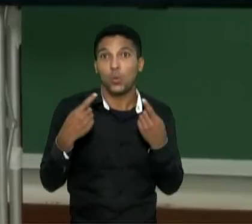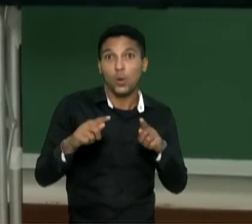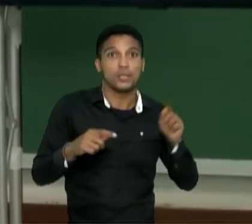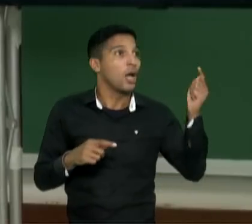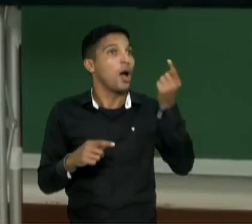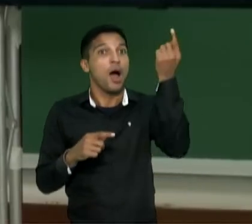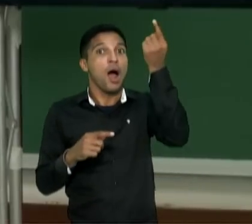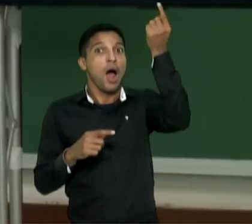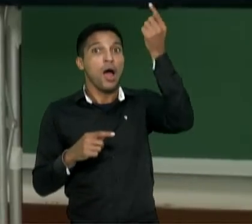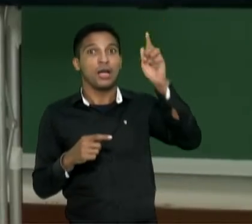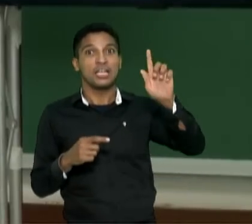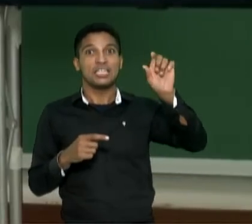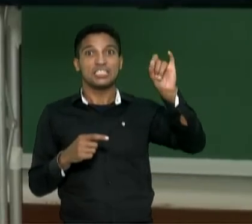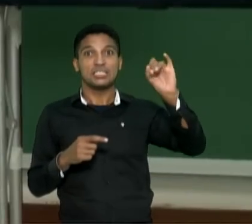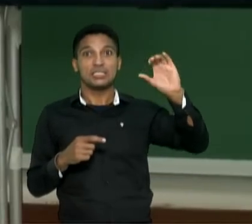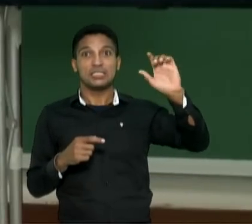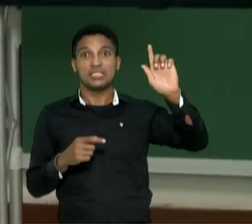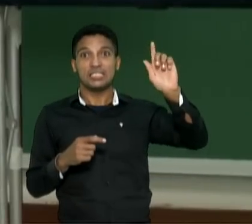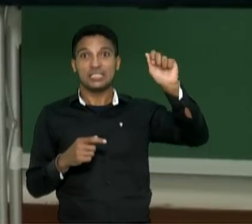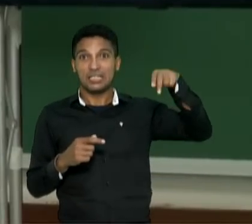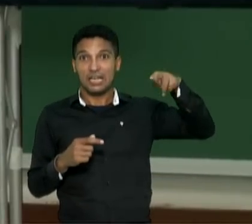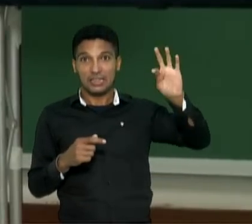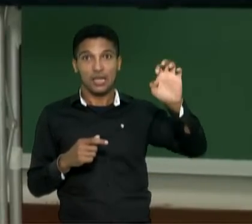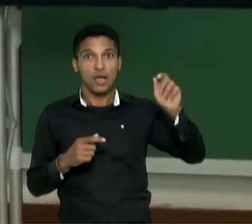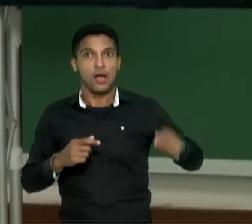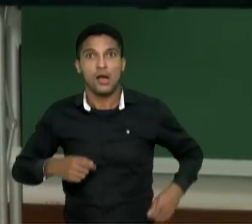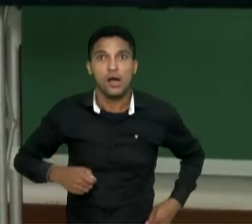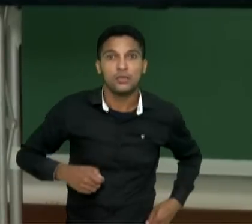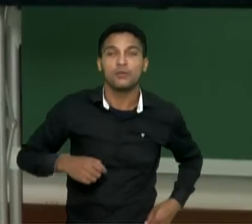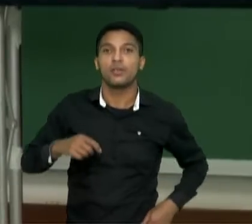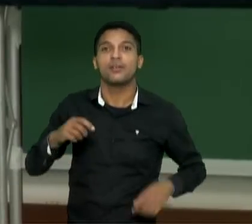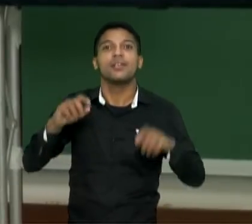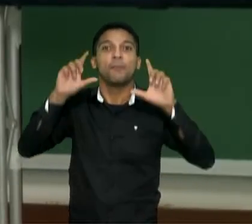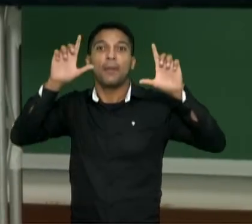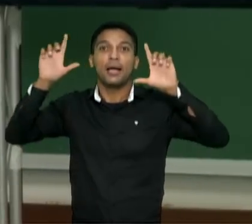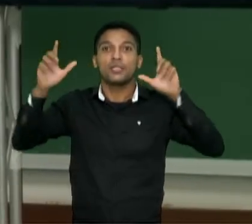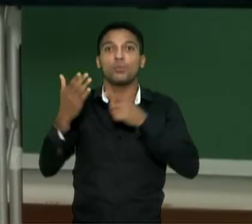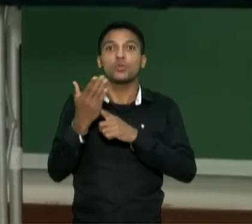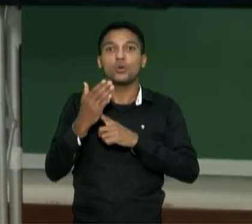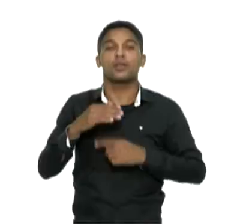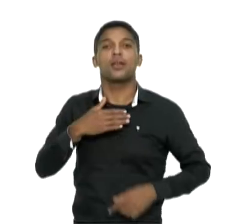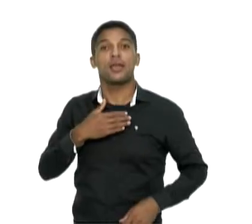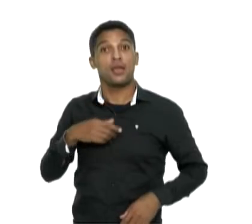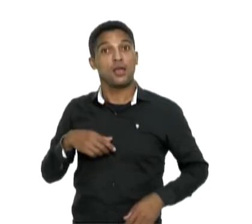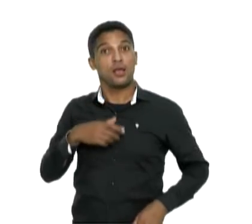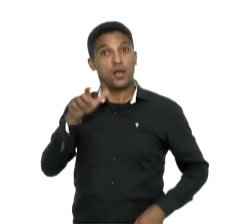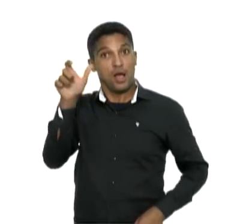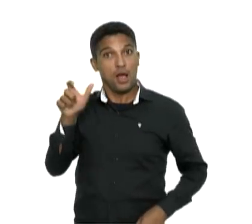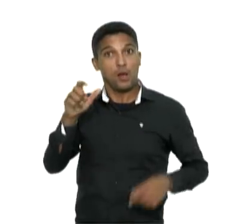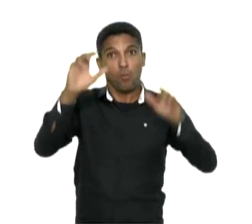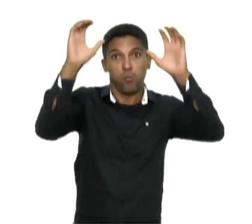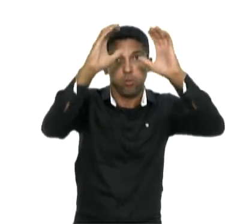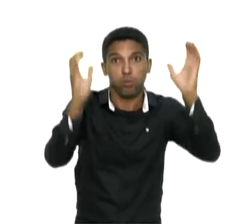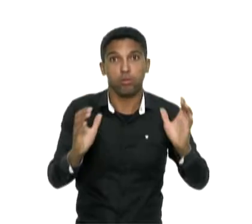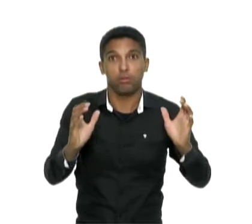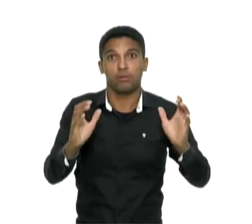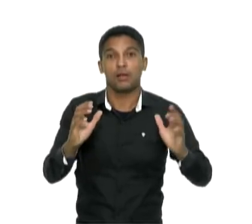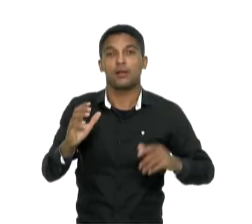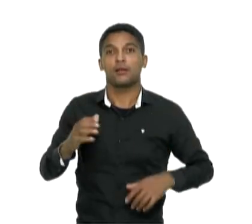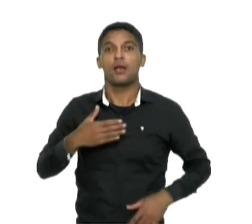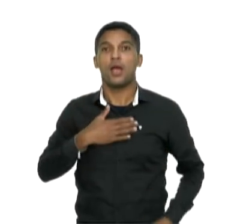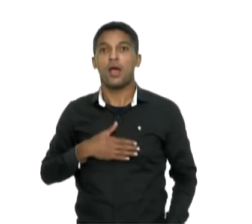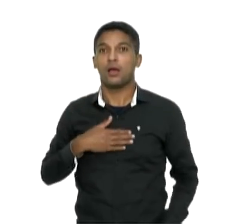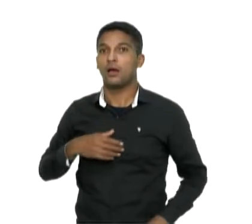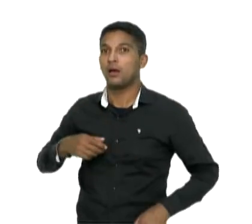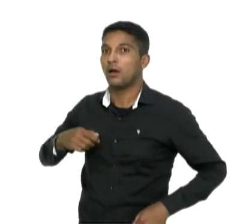E a gente vê que essa escultura ela foi esculpida pensando em mostrar toda a beleza do corpo físico mesmo,